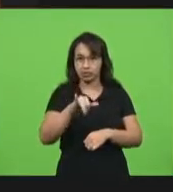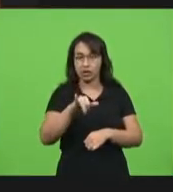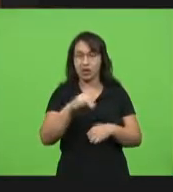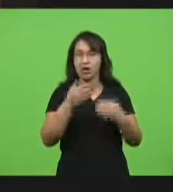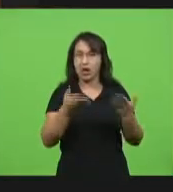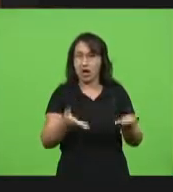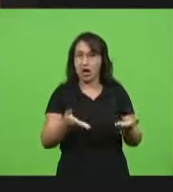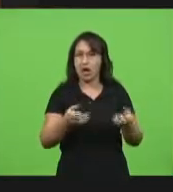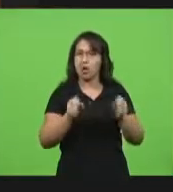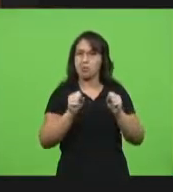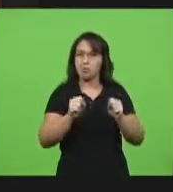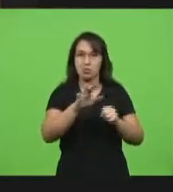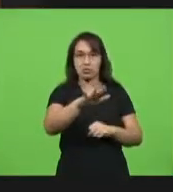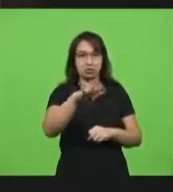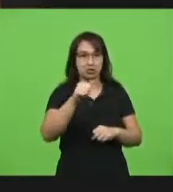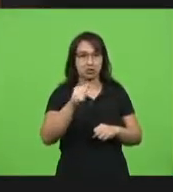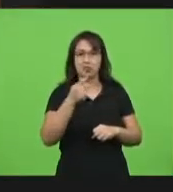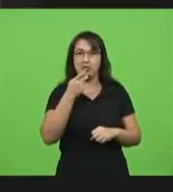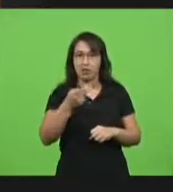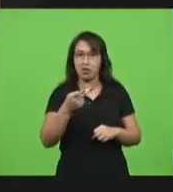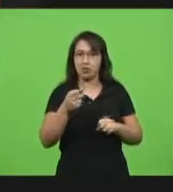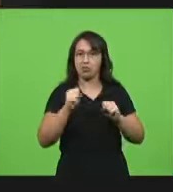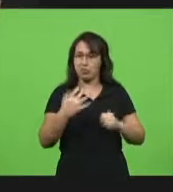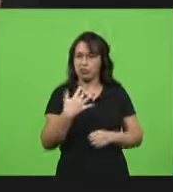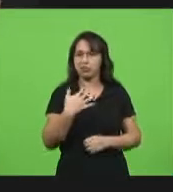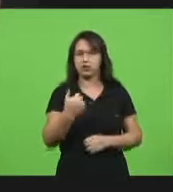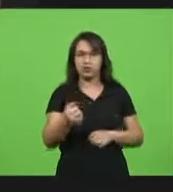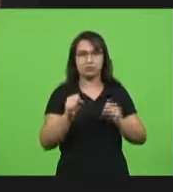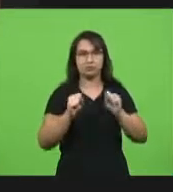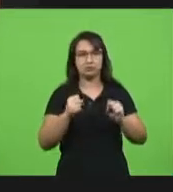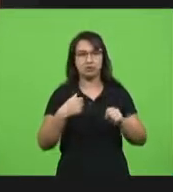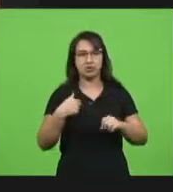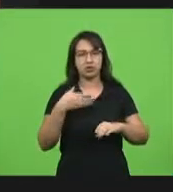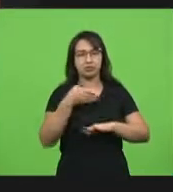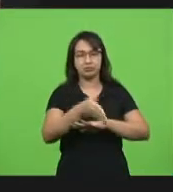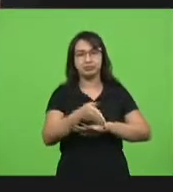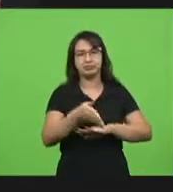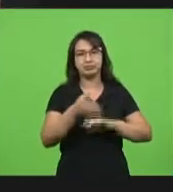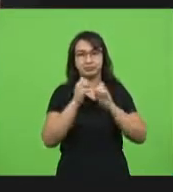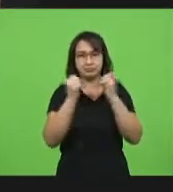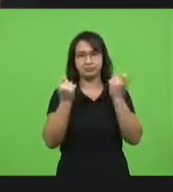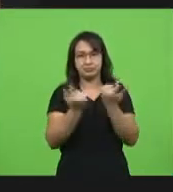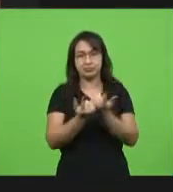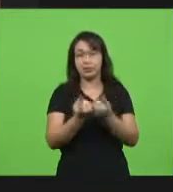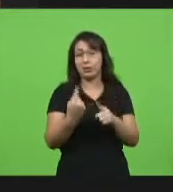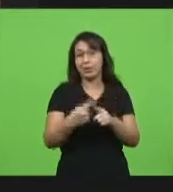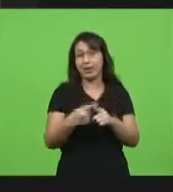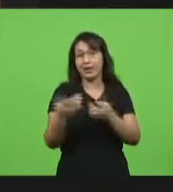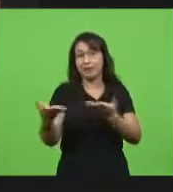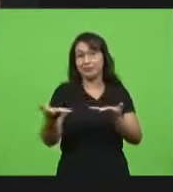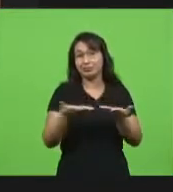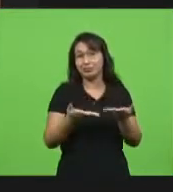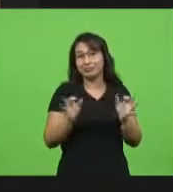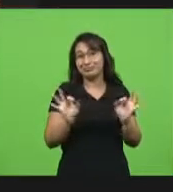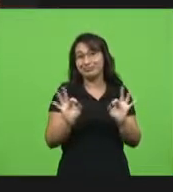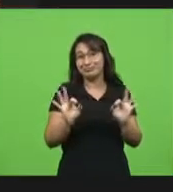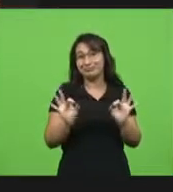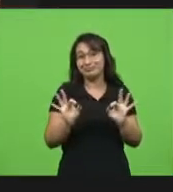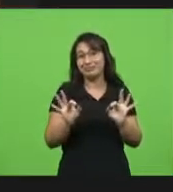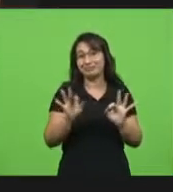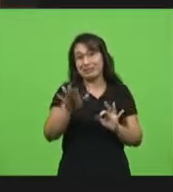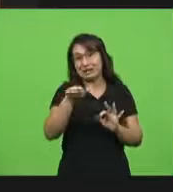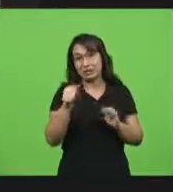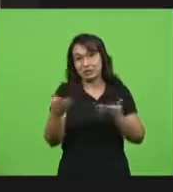à disposição para vir aqui. Tá? Se colocou, porque não foi feito o convite, né? O